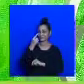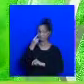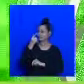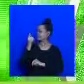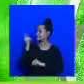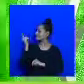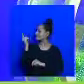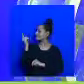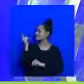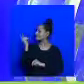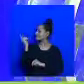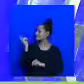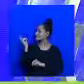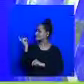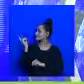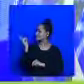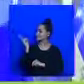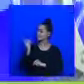posicionada valendo